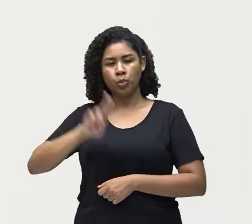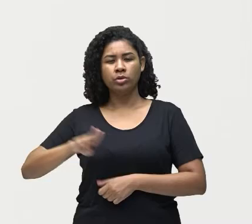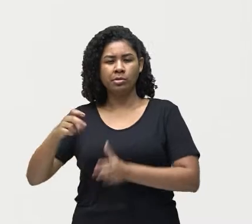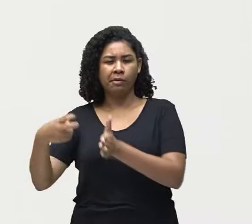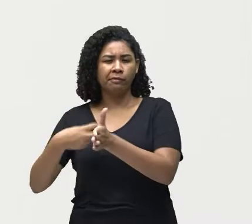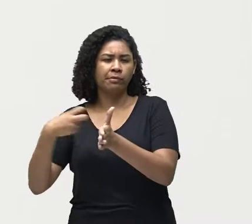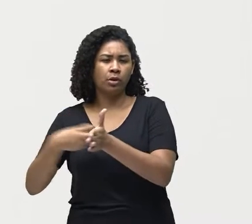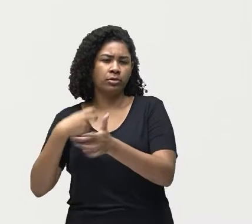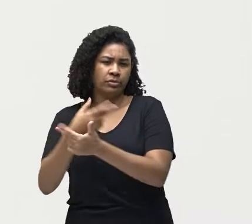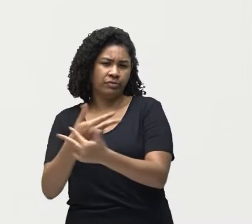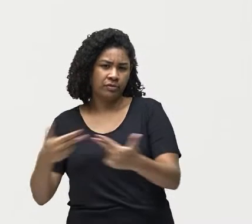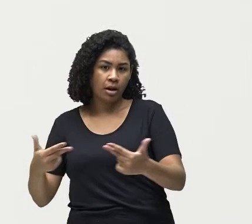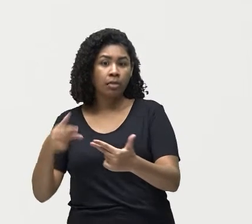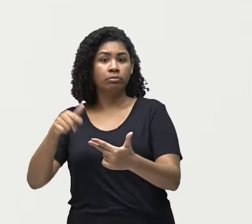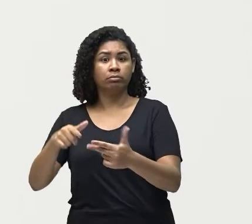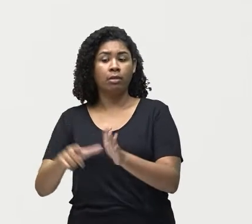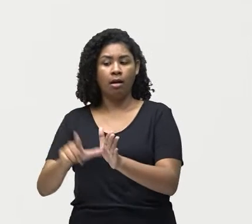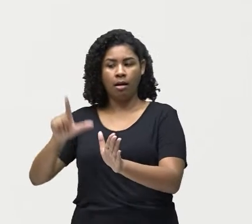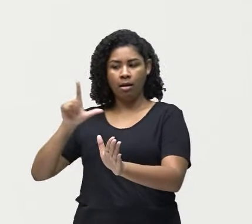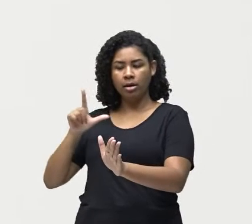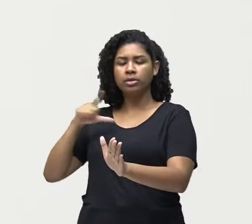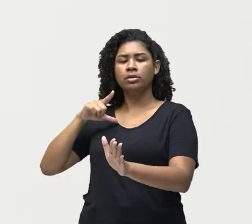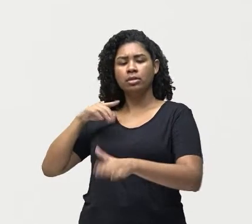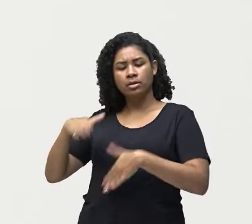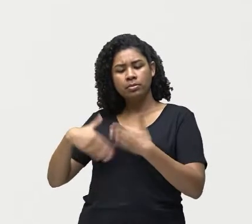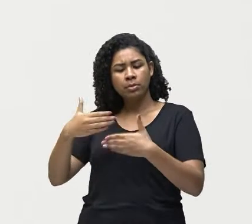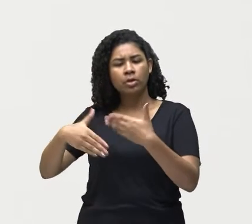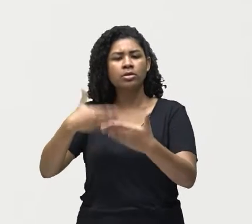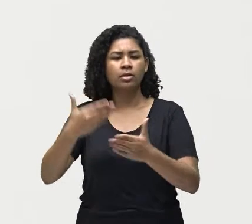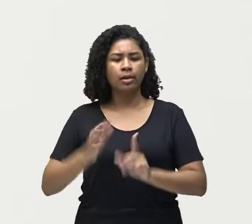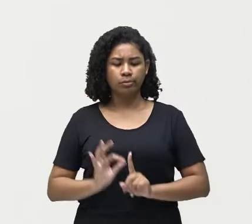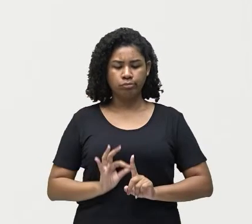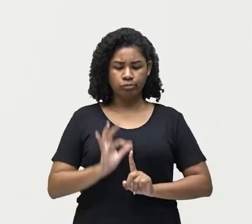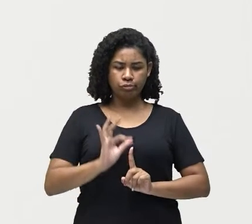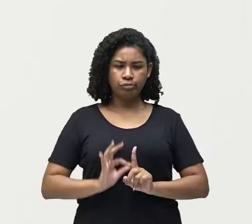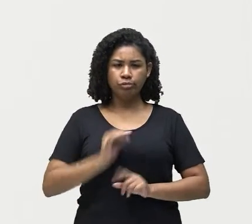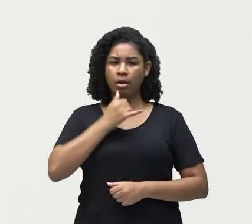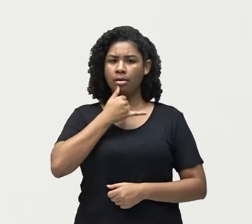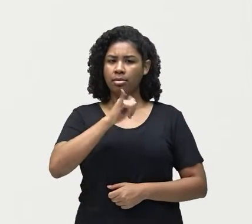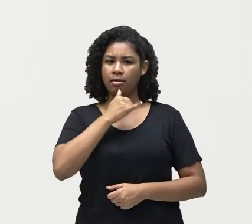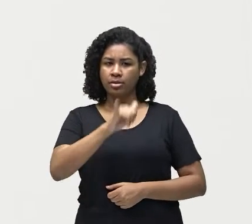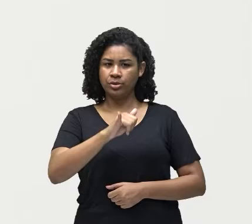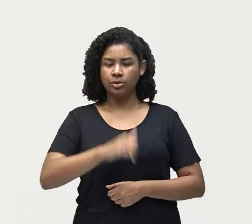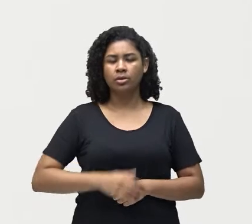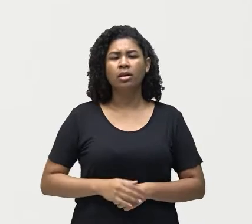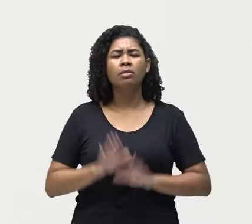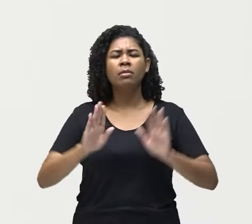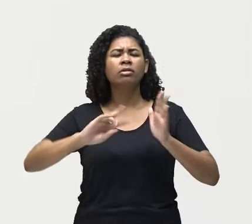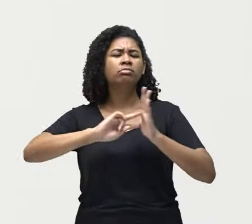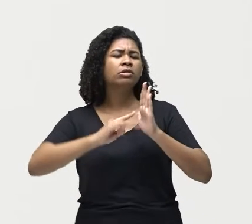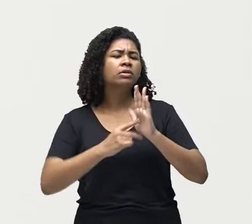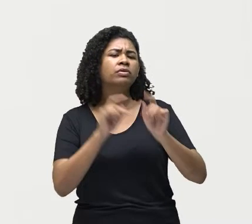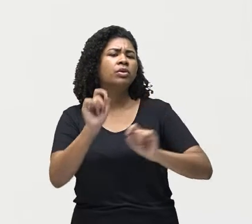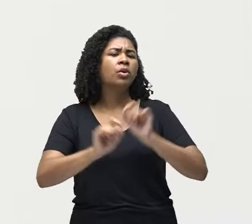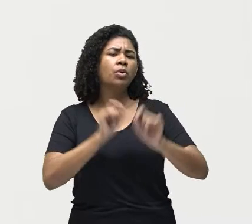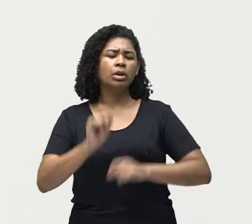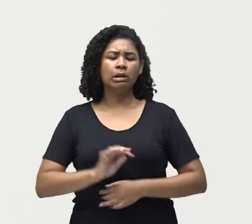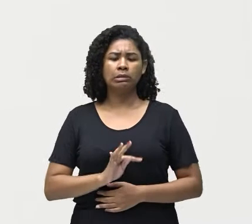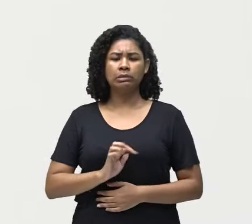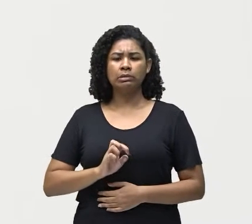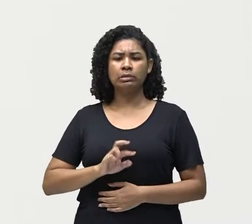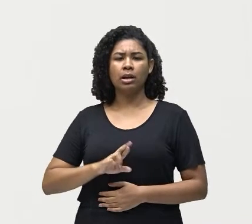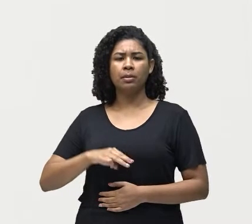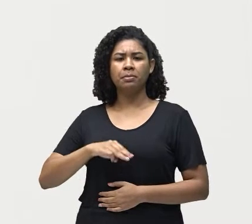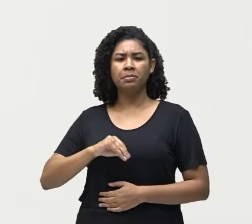aí com o processo de energia térmica também, tá? Então, o que é uma energia térmica? É uma forma de energia que